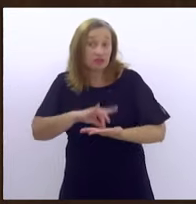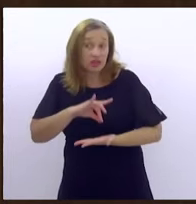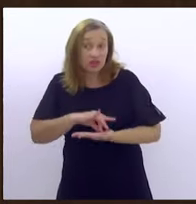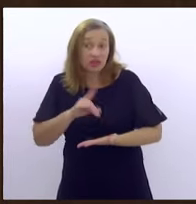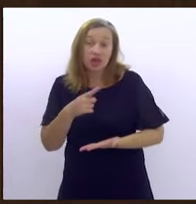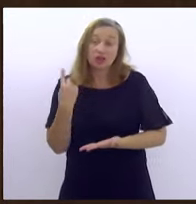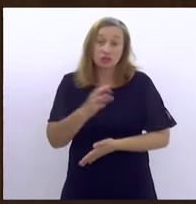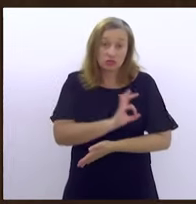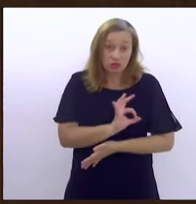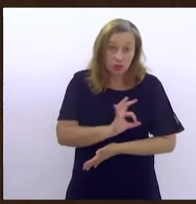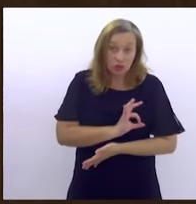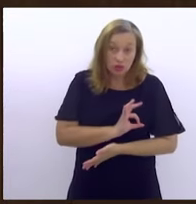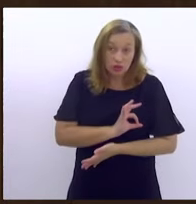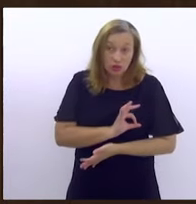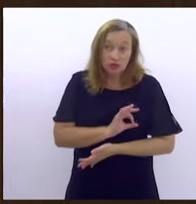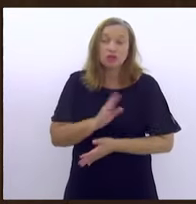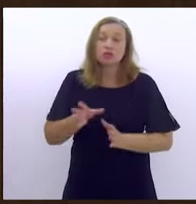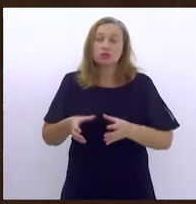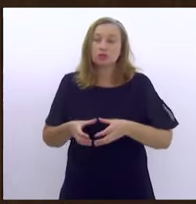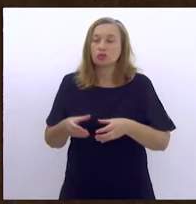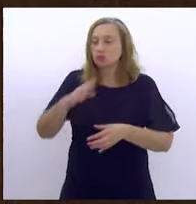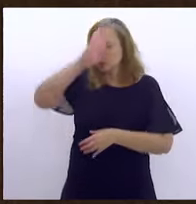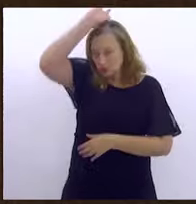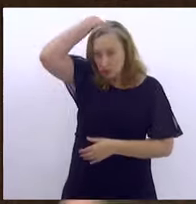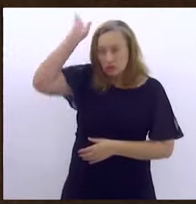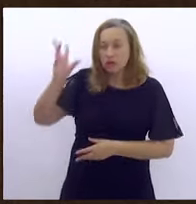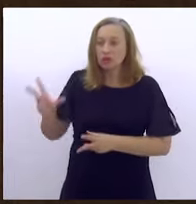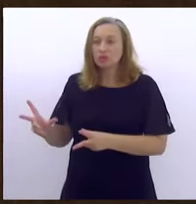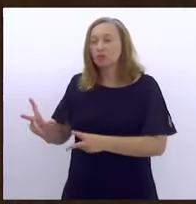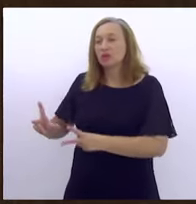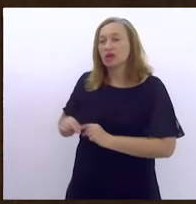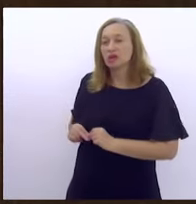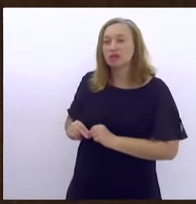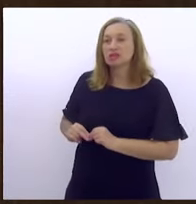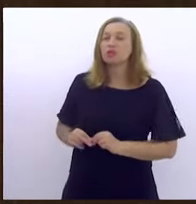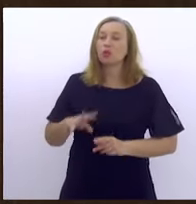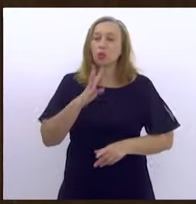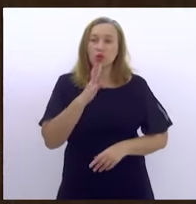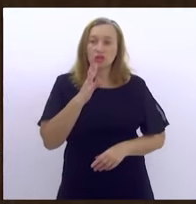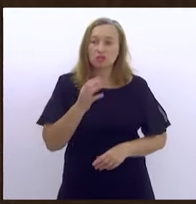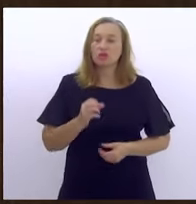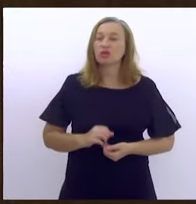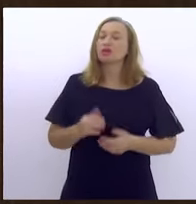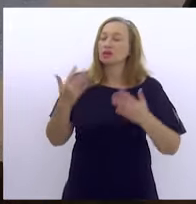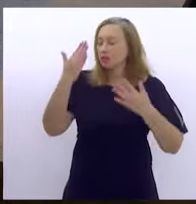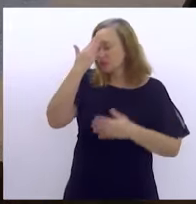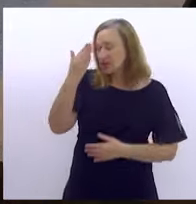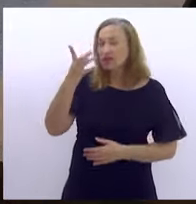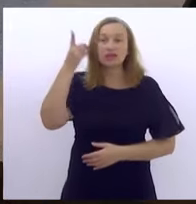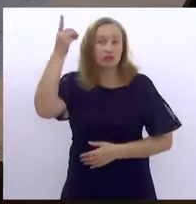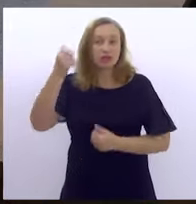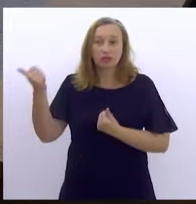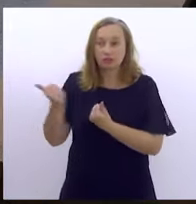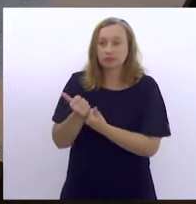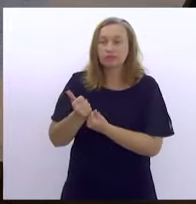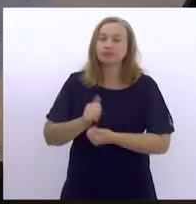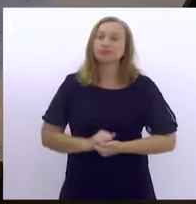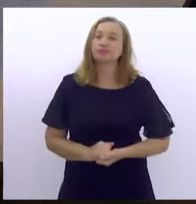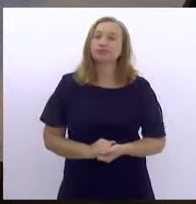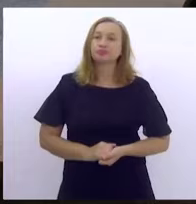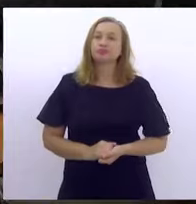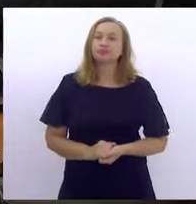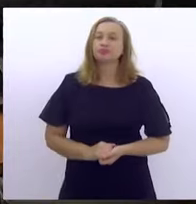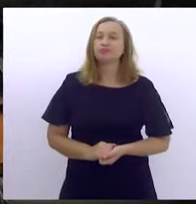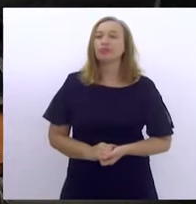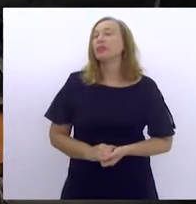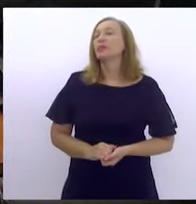nossa polícia e os nossos bombeiros militares tenham o direito merecido e o devido reconhecimento. Muito obrigado, deputada, por essa parceria.